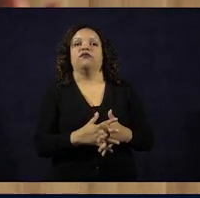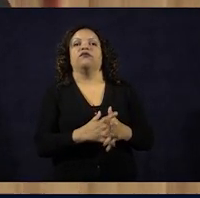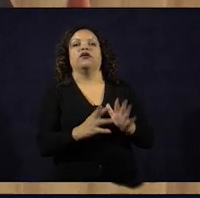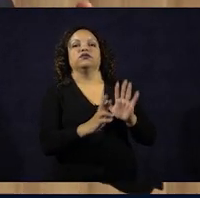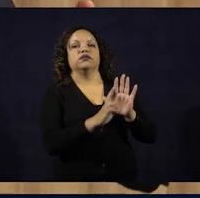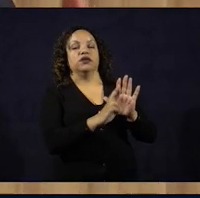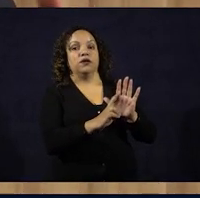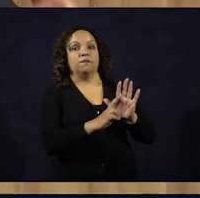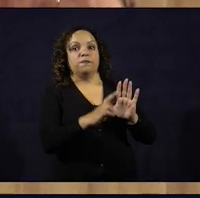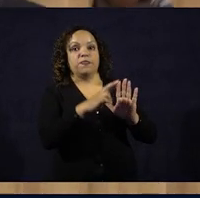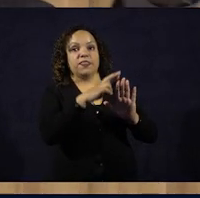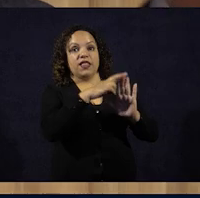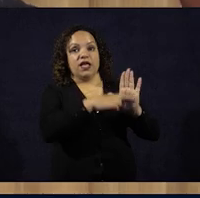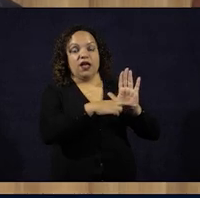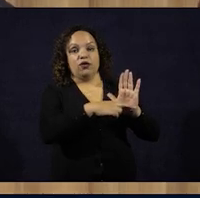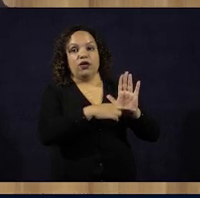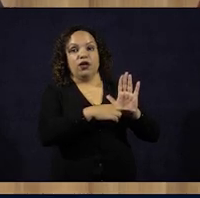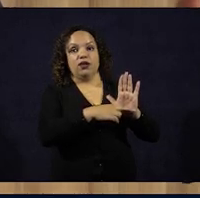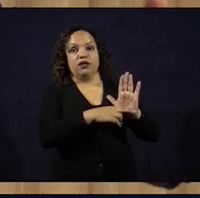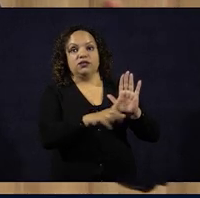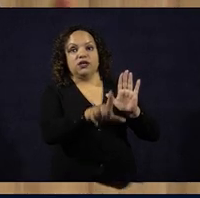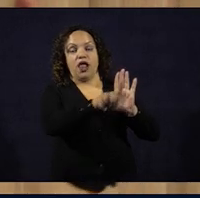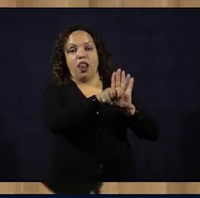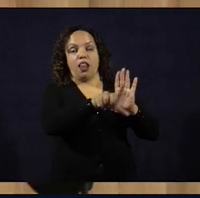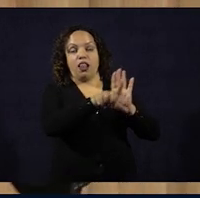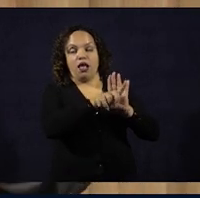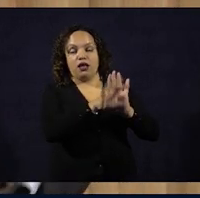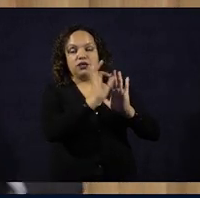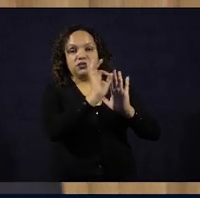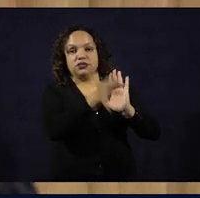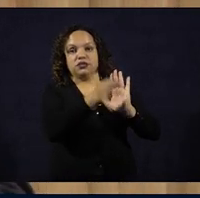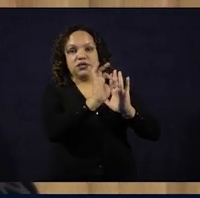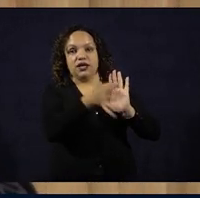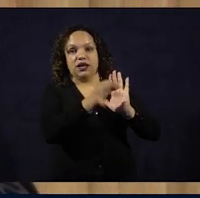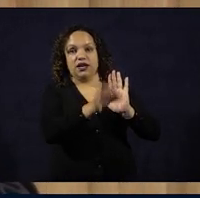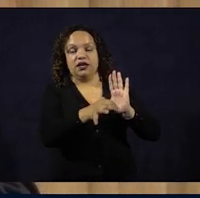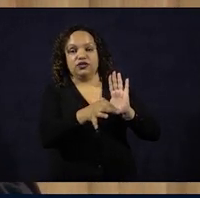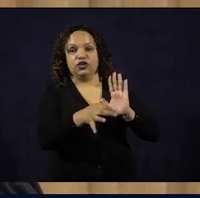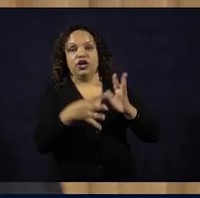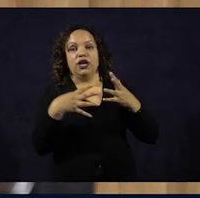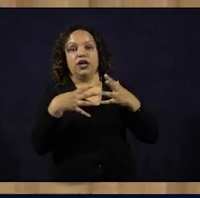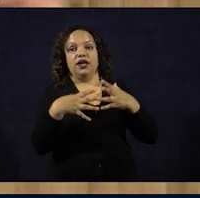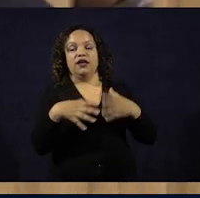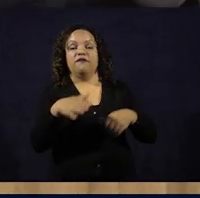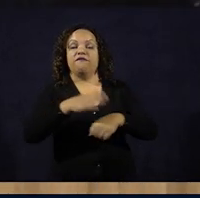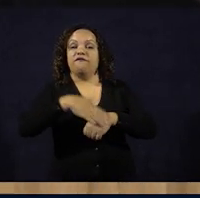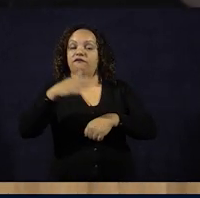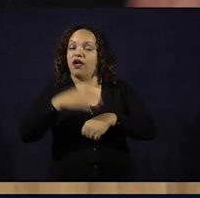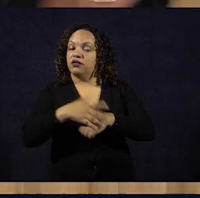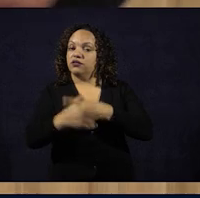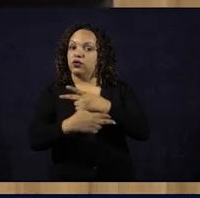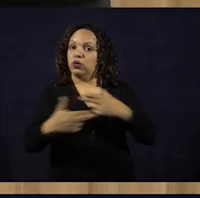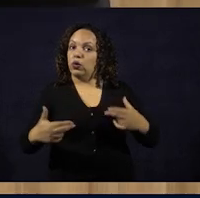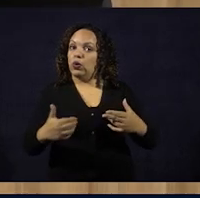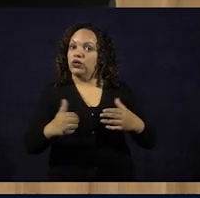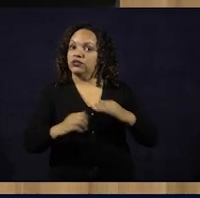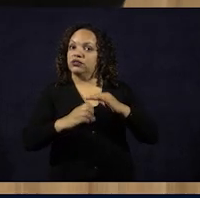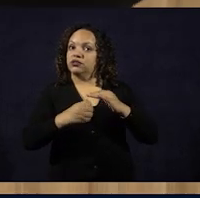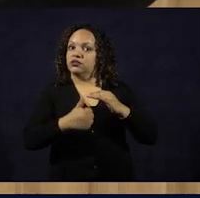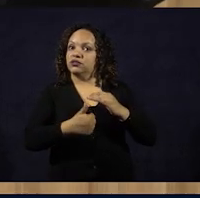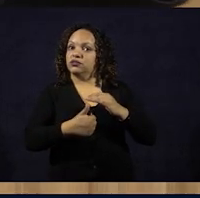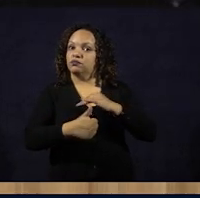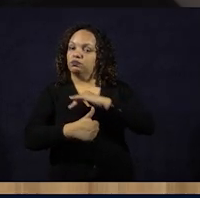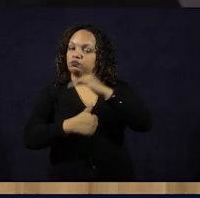fique legal e que ele adota práticas mais sustentáveis Então desse nós bloquemos